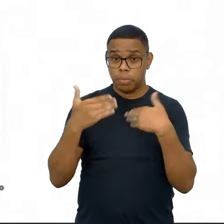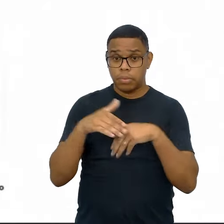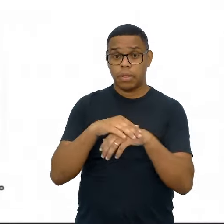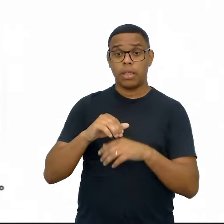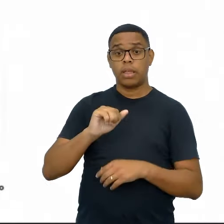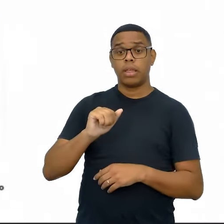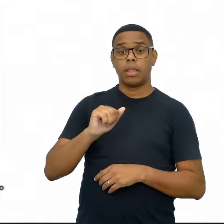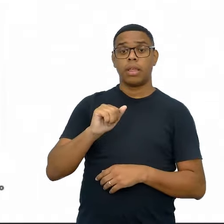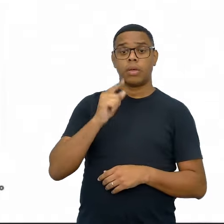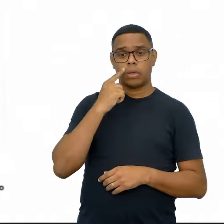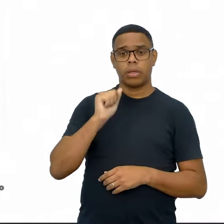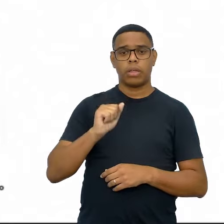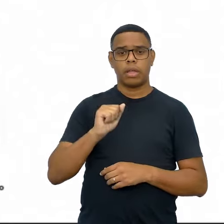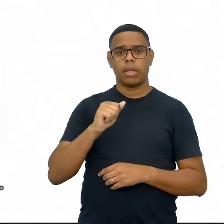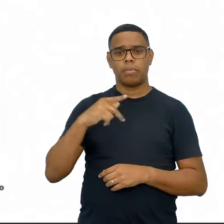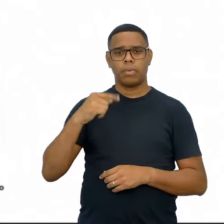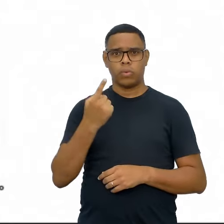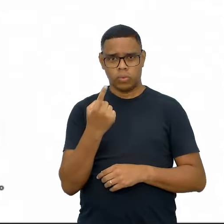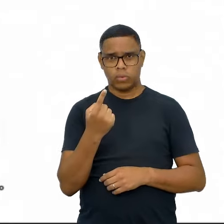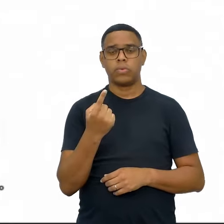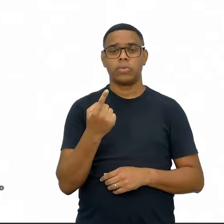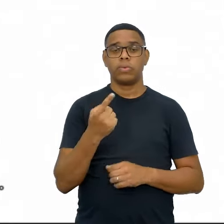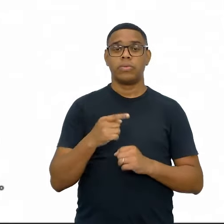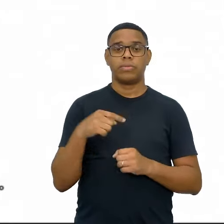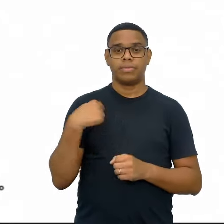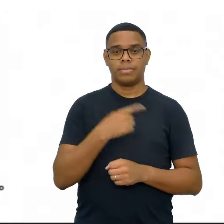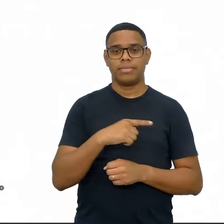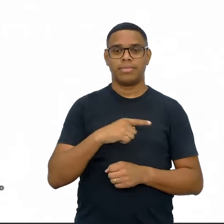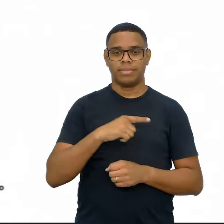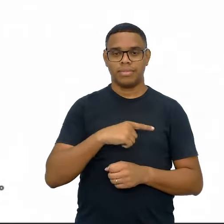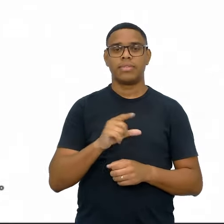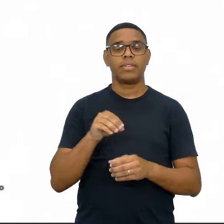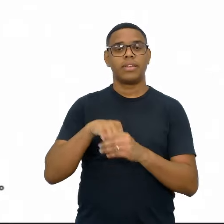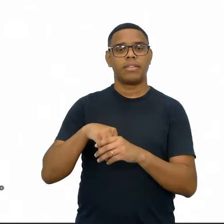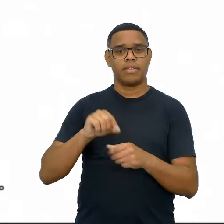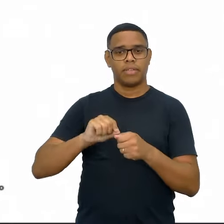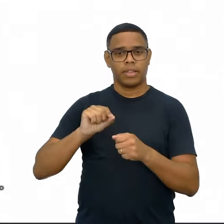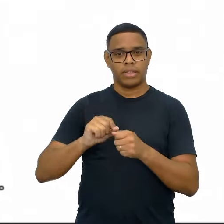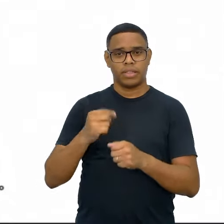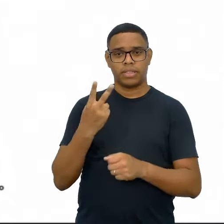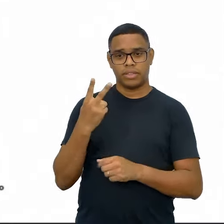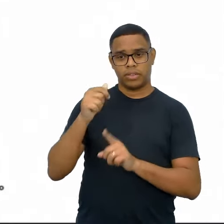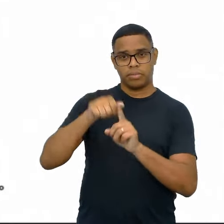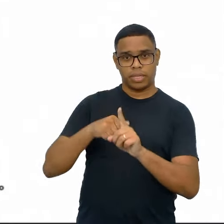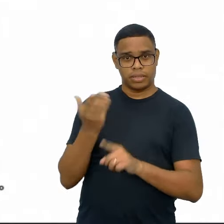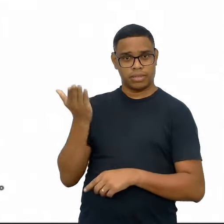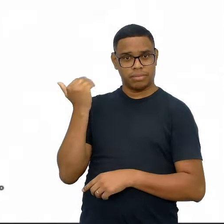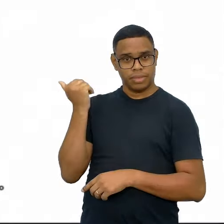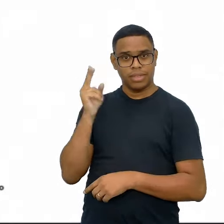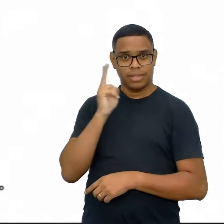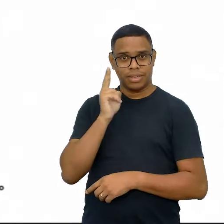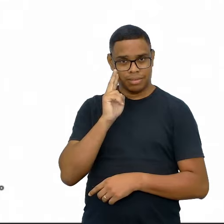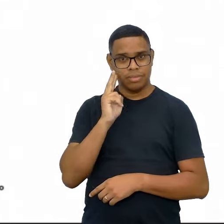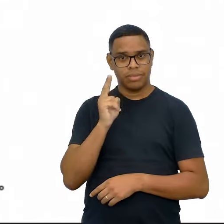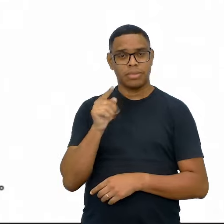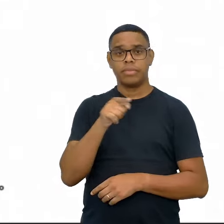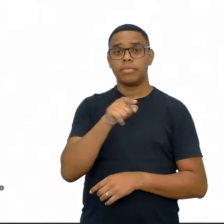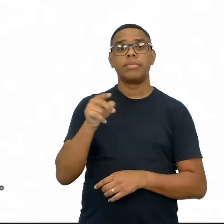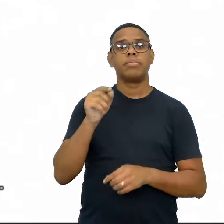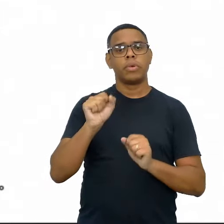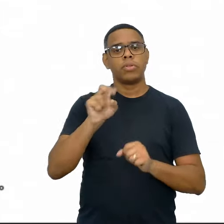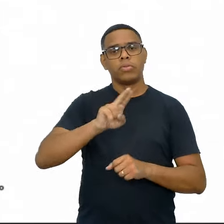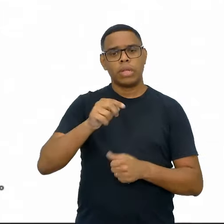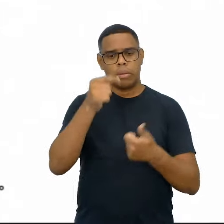AP1, né, que a gente fez lá no primeiro bimestre. Então, lembre-se que você pode